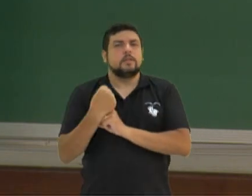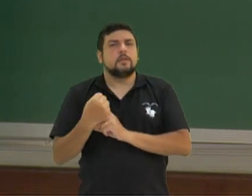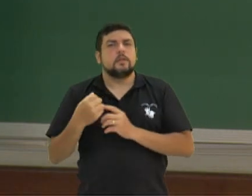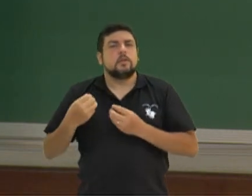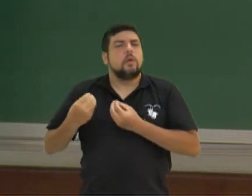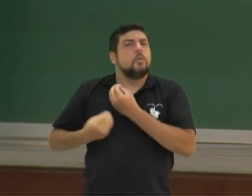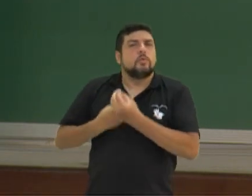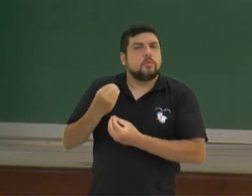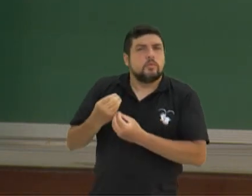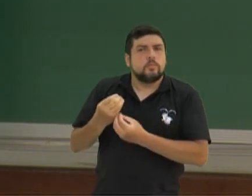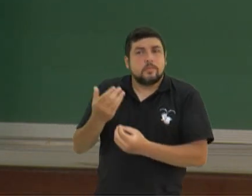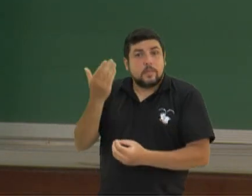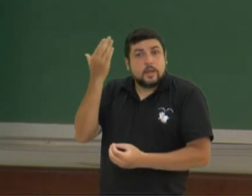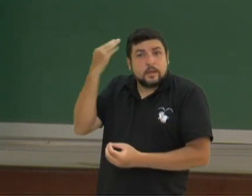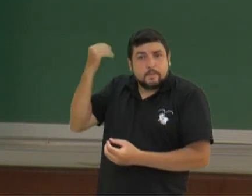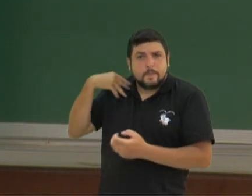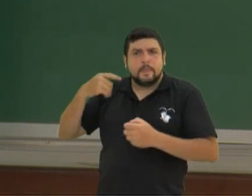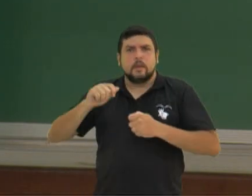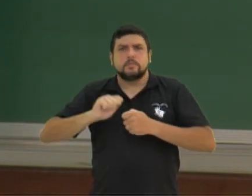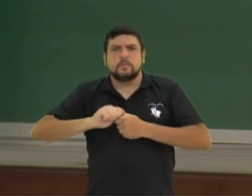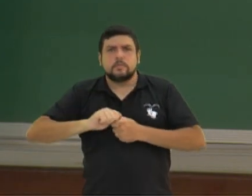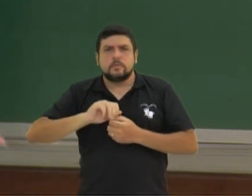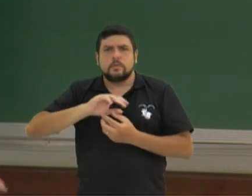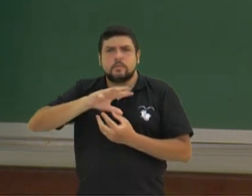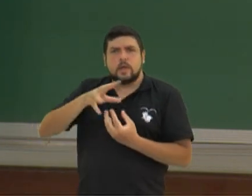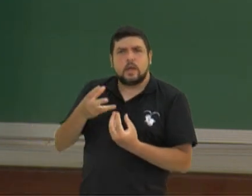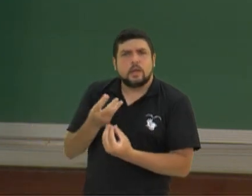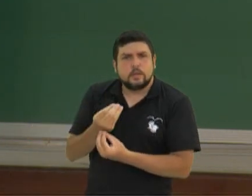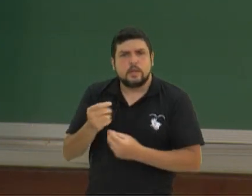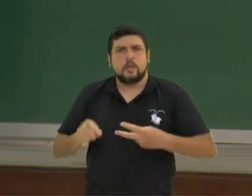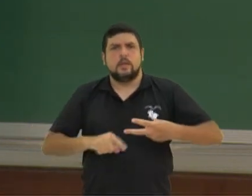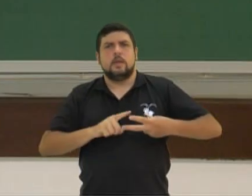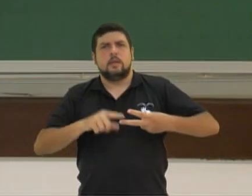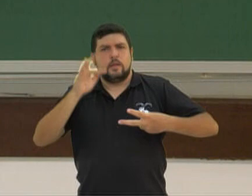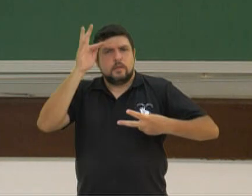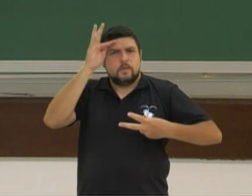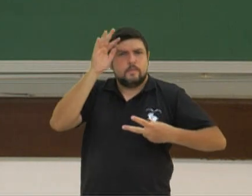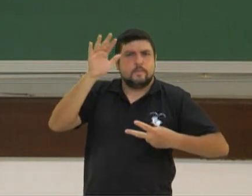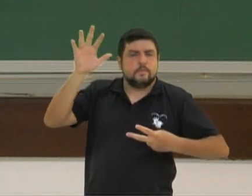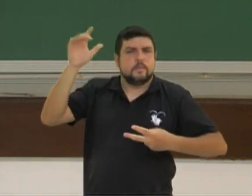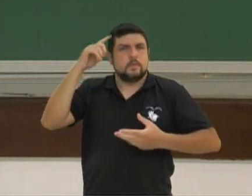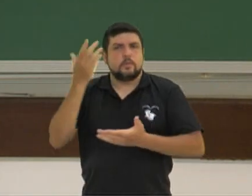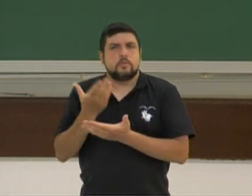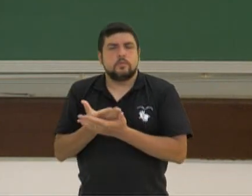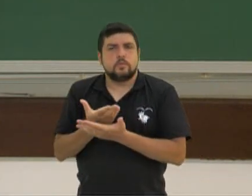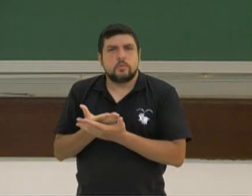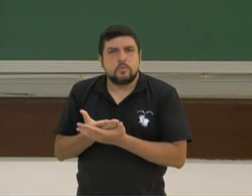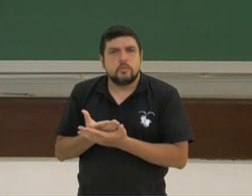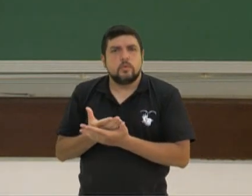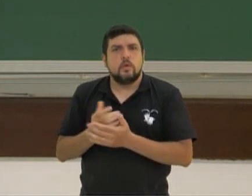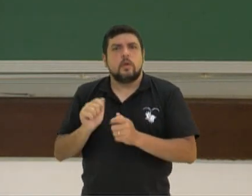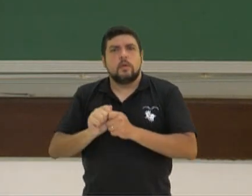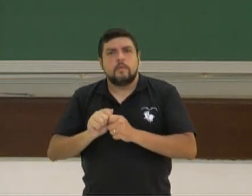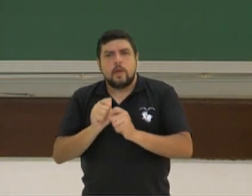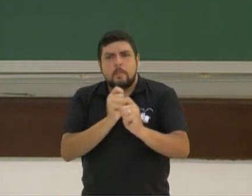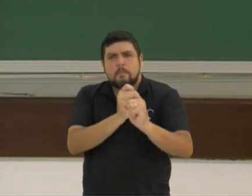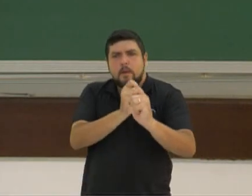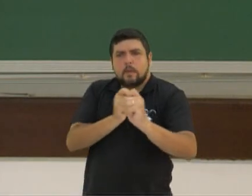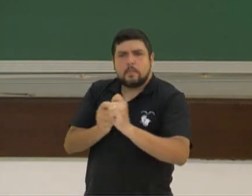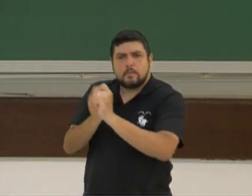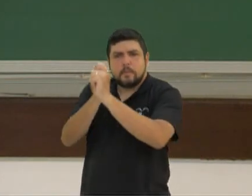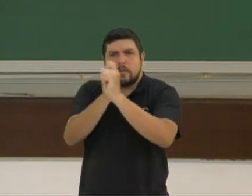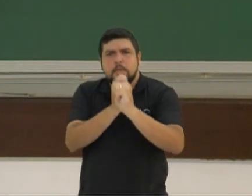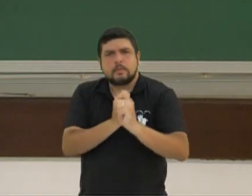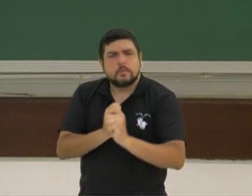elas desenvolveram grandes contextos filosóficos de estudo, eles desenvolveram esculturas, obras de